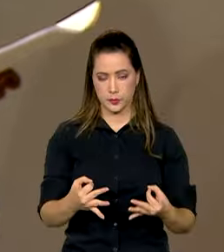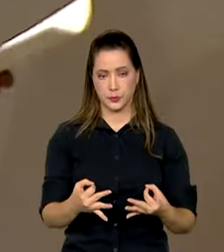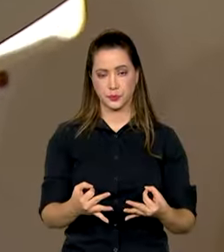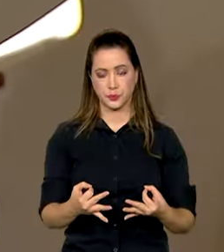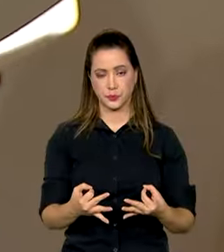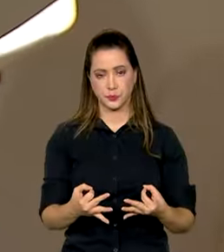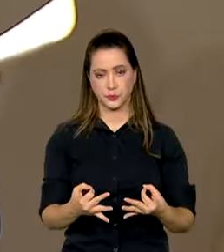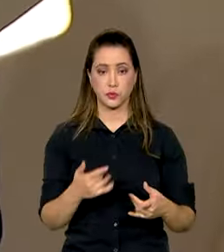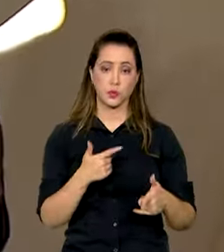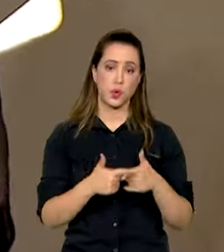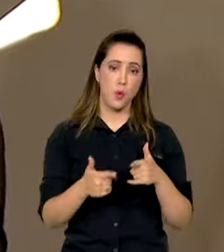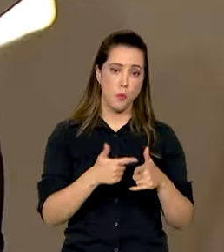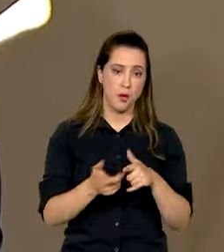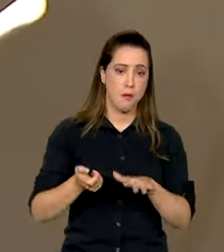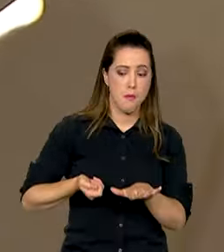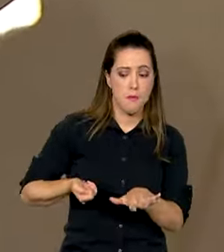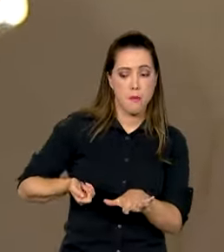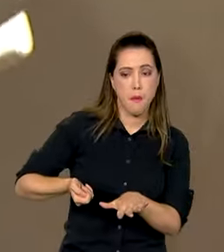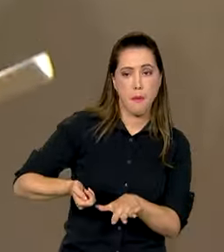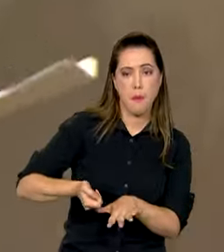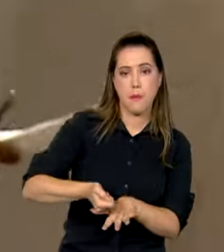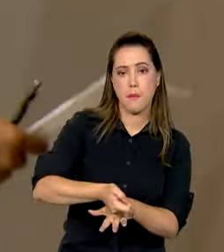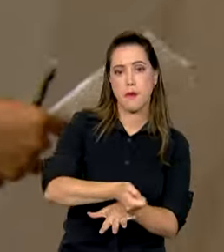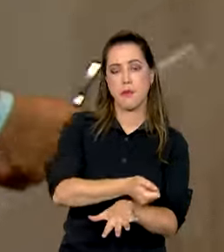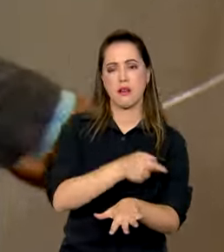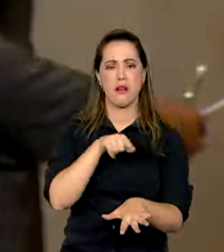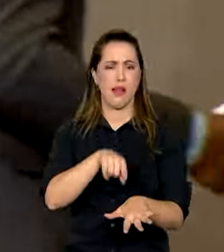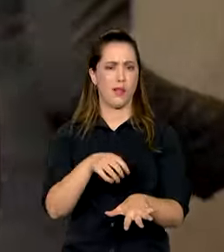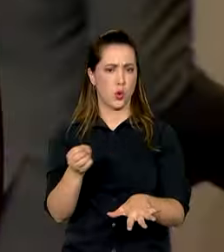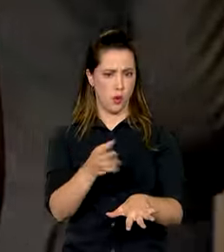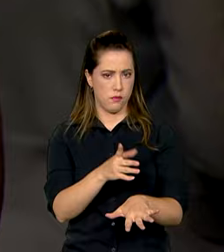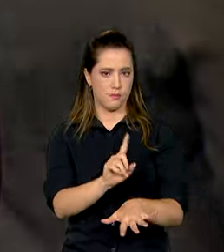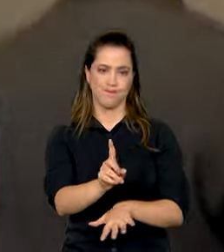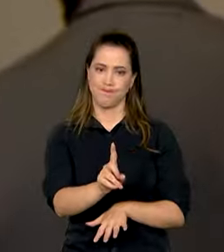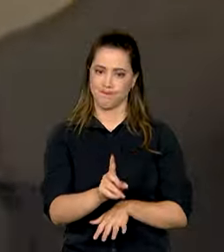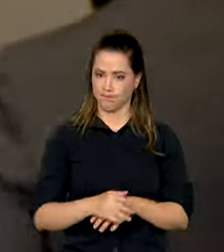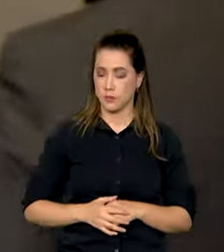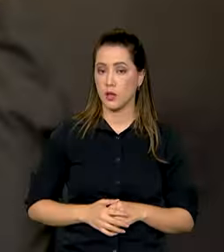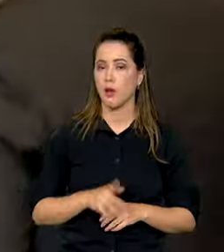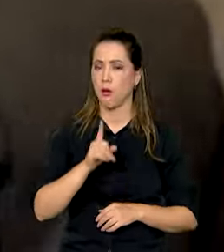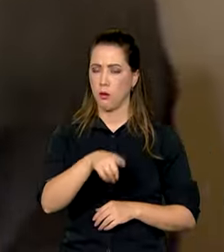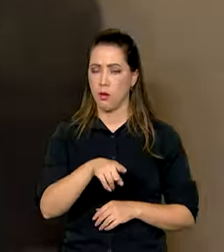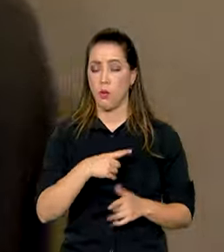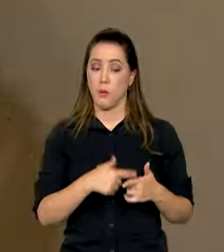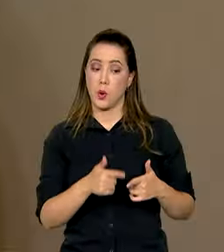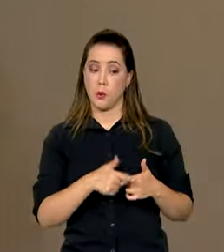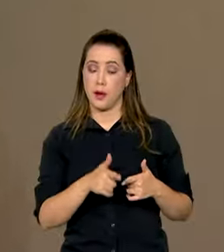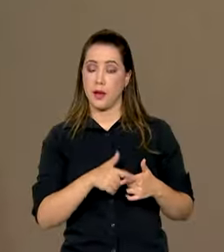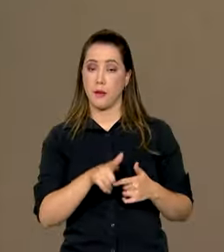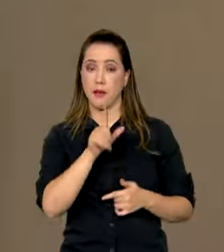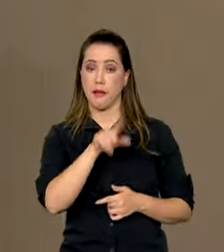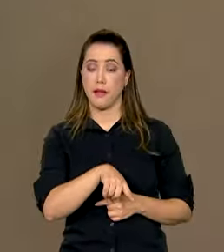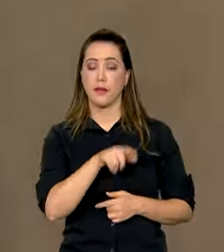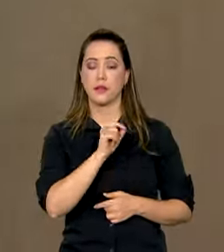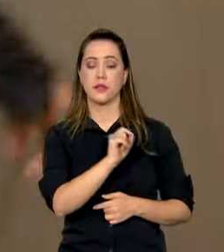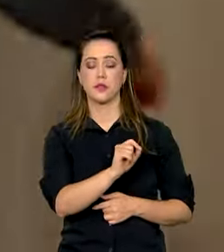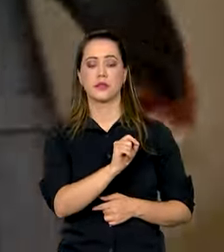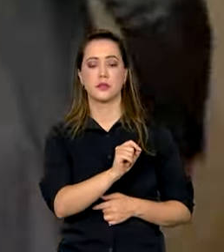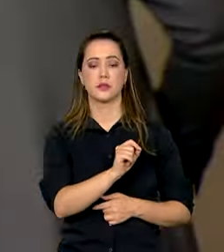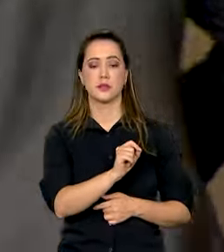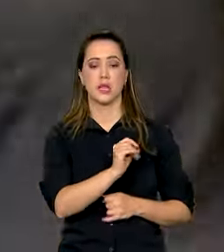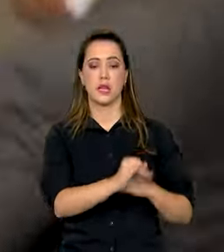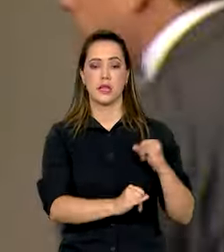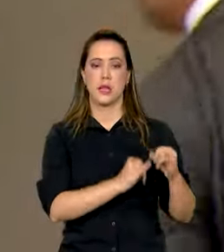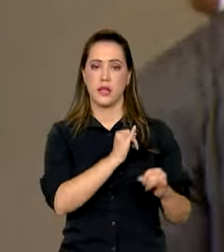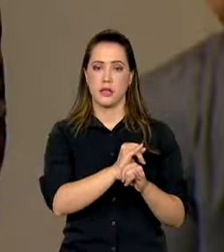O problema da desinformação é um problema que não é novo. A questão toda é que com a